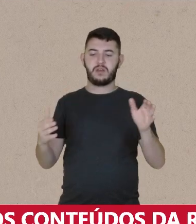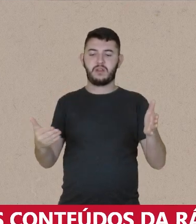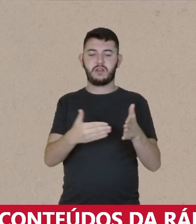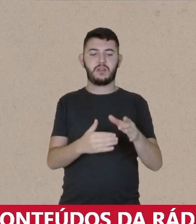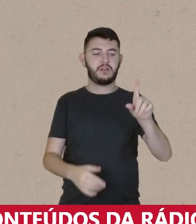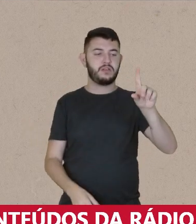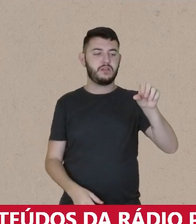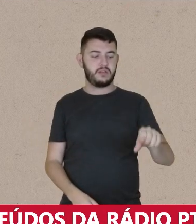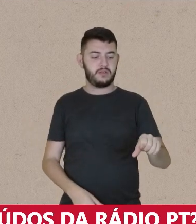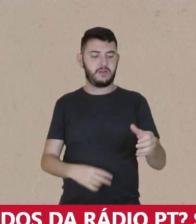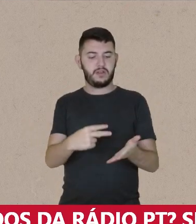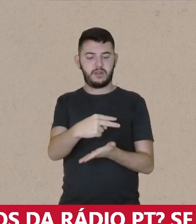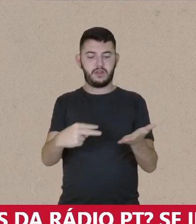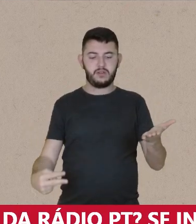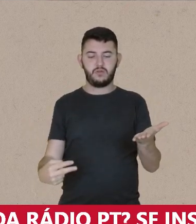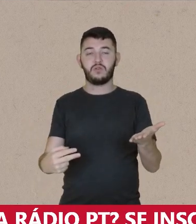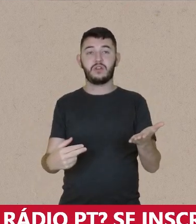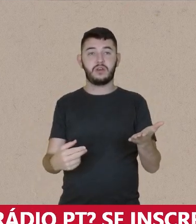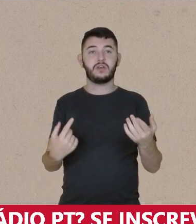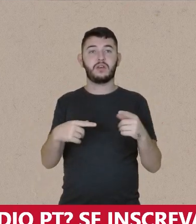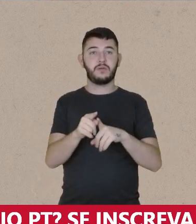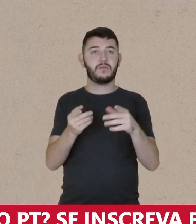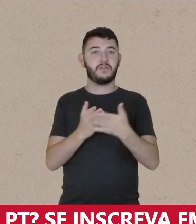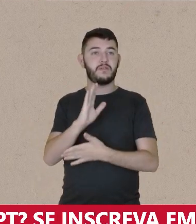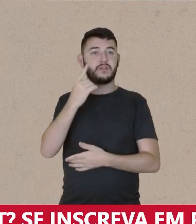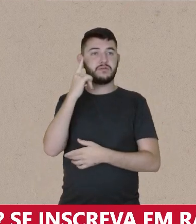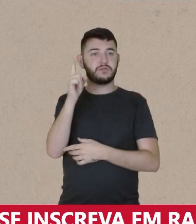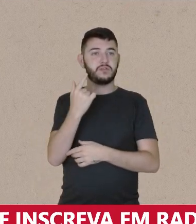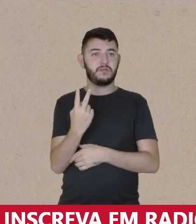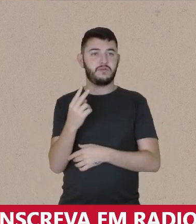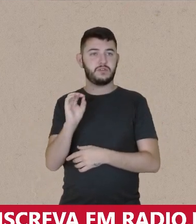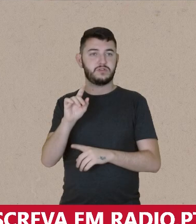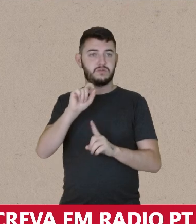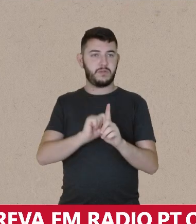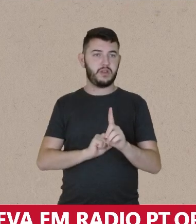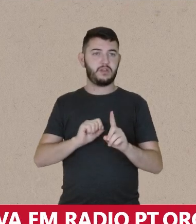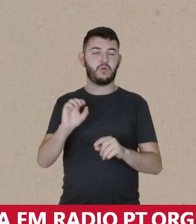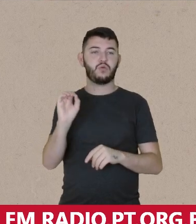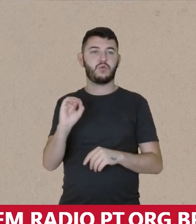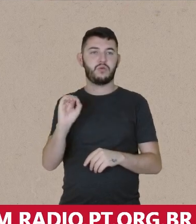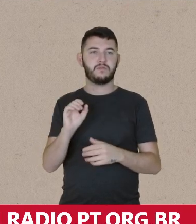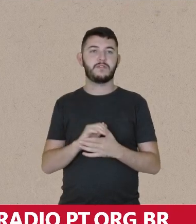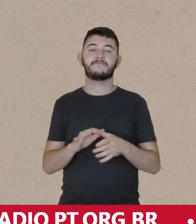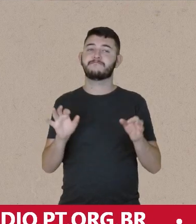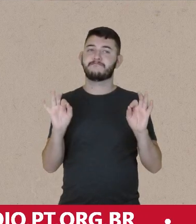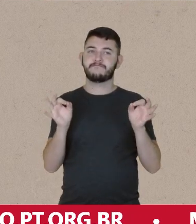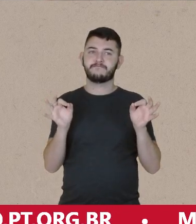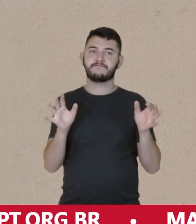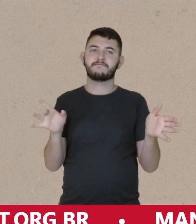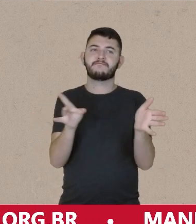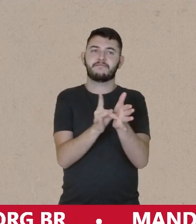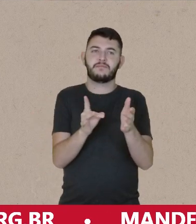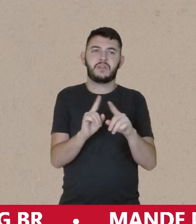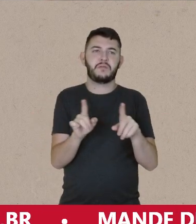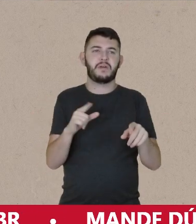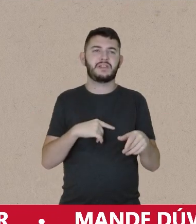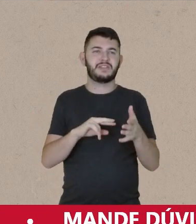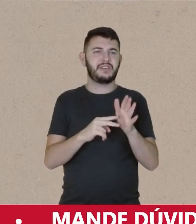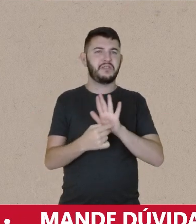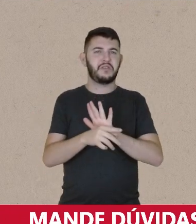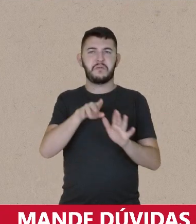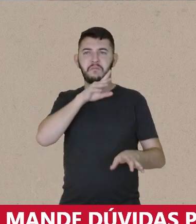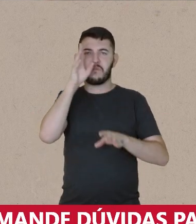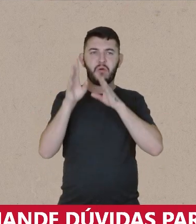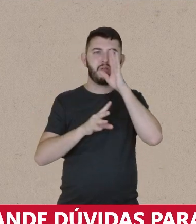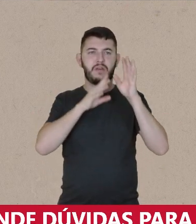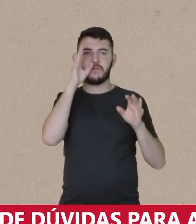de leitura do relatório, e a aprovação seria no dia 20 de outubro, não é isso? Isso, exatamente. Não, eu acho que não são grandes polêmicas,